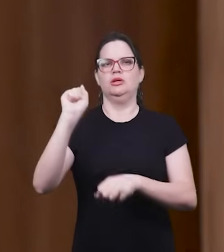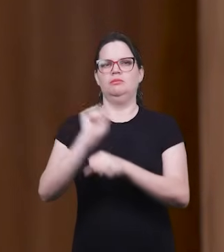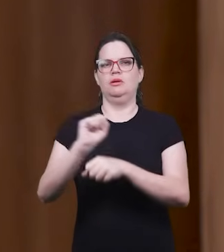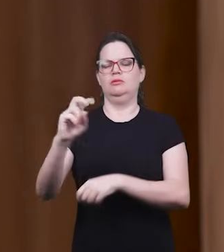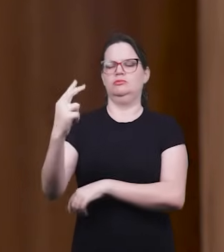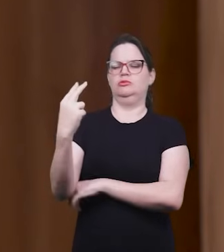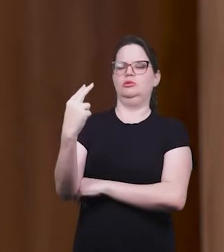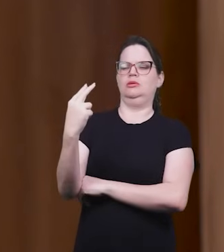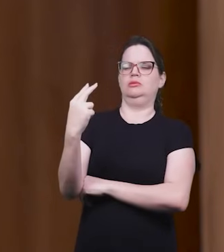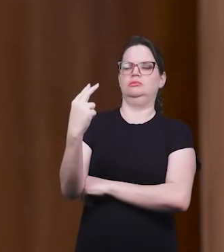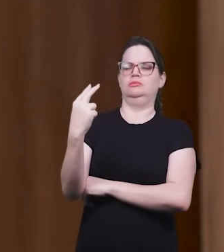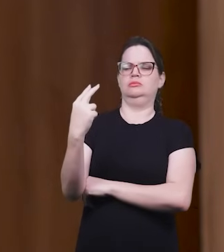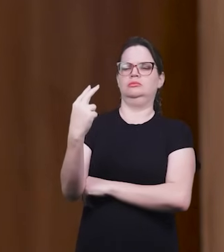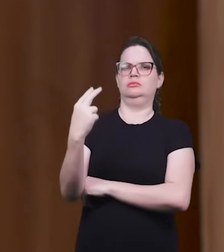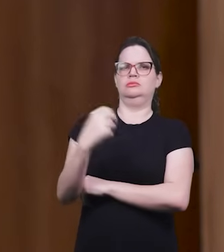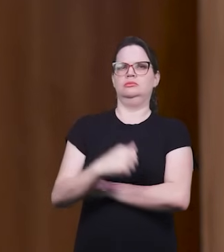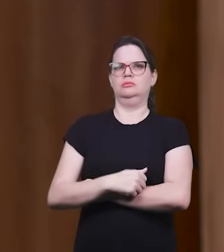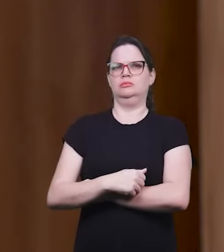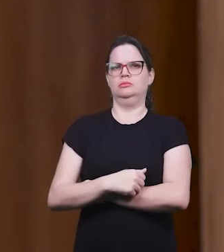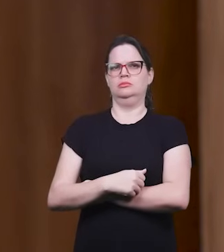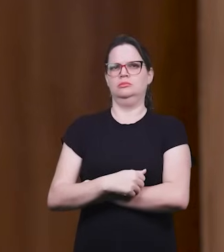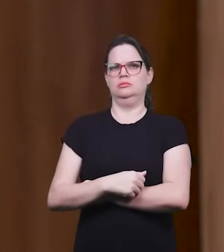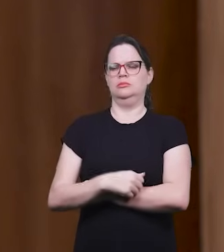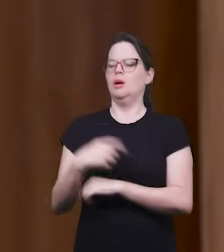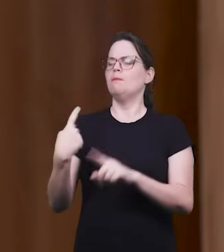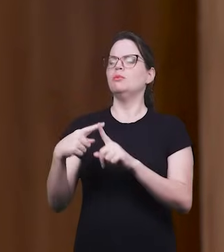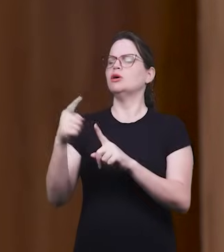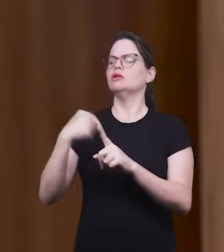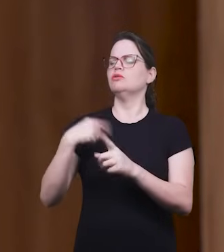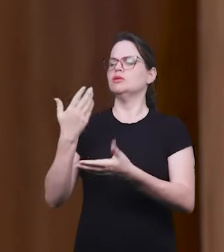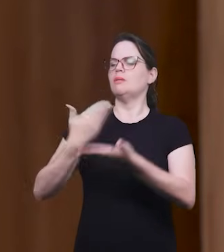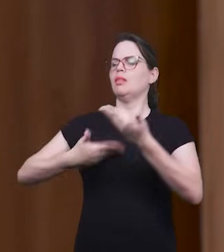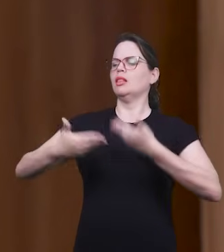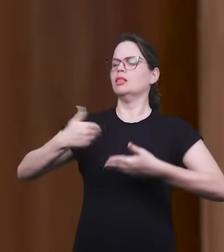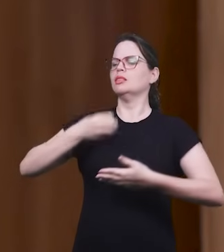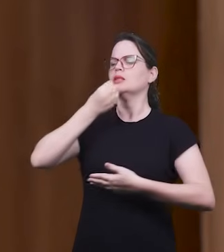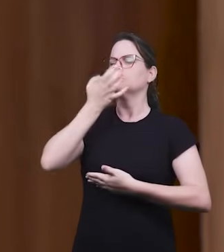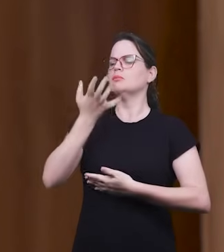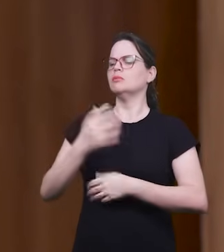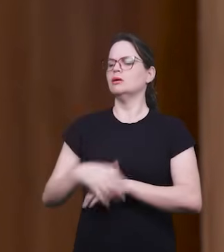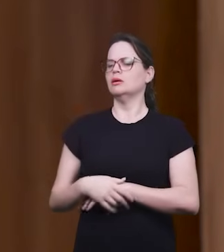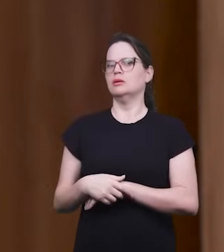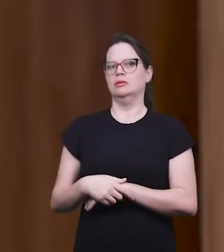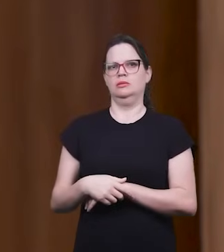ali olhando assim para mim: por que o senhor me trata tão bem?